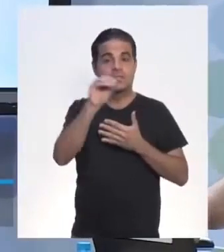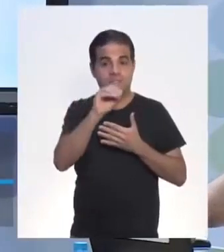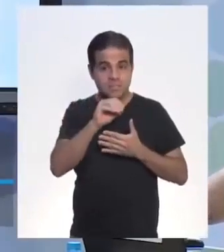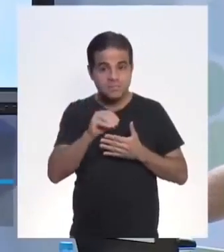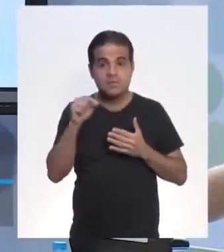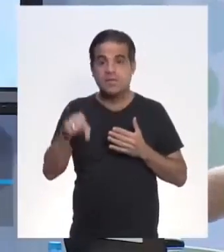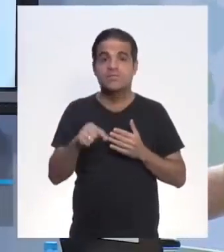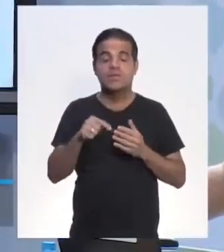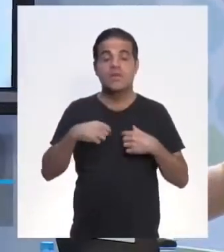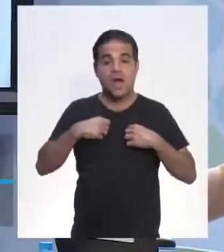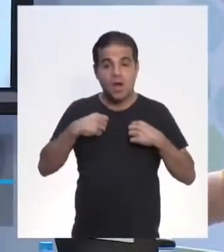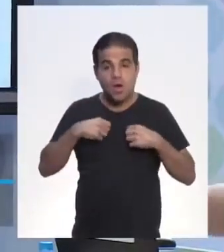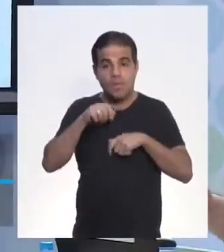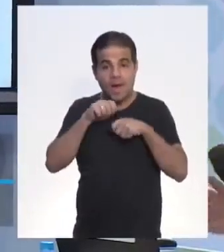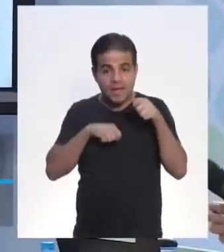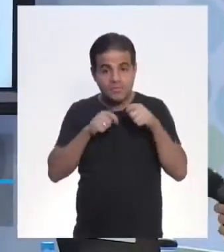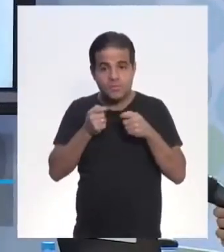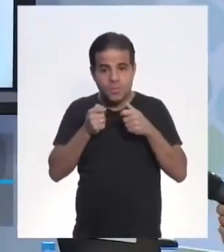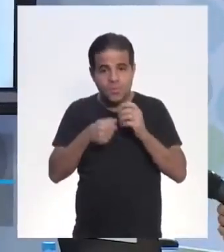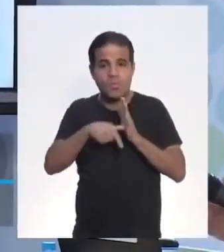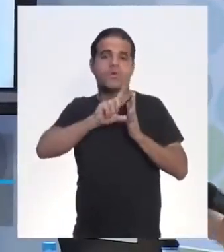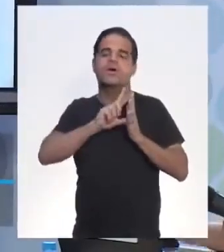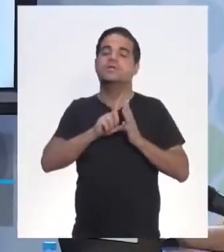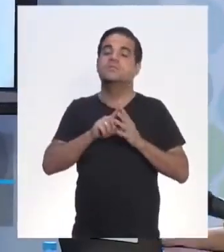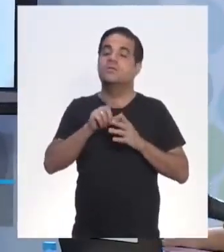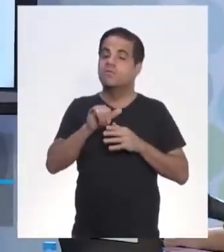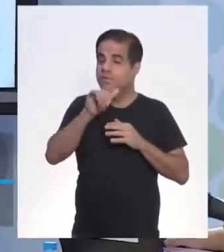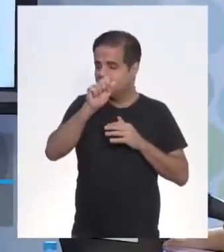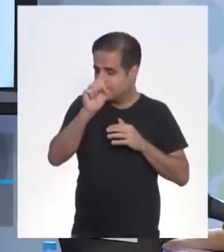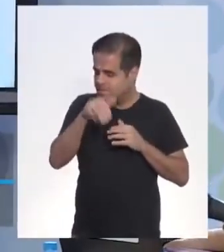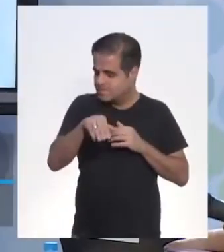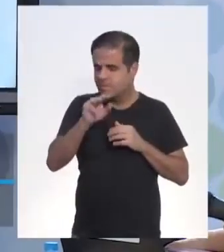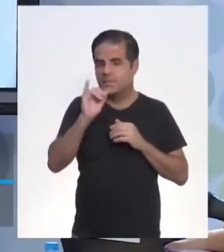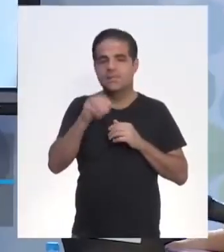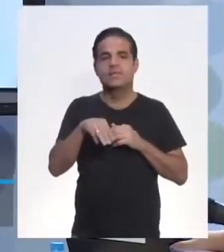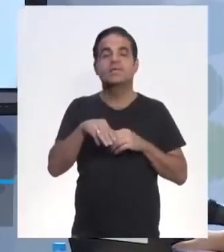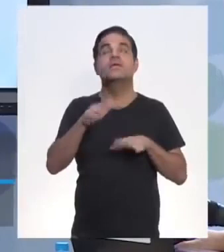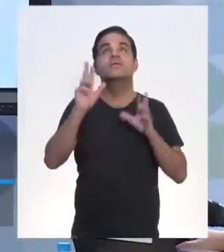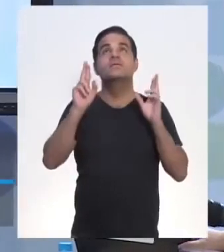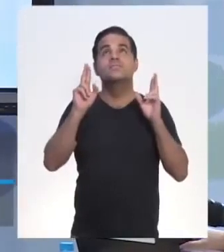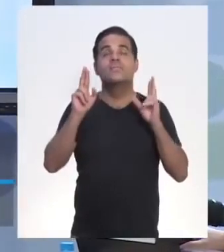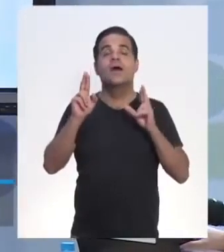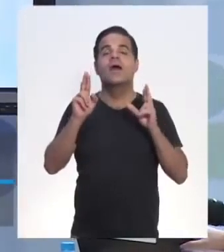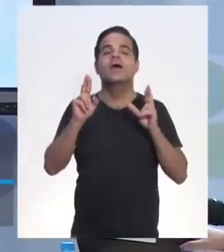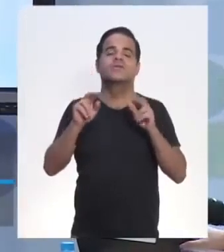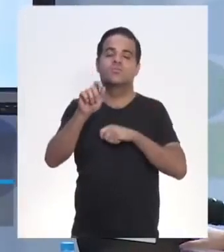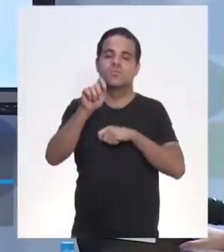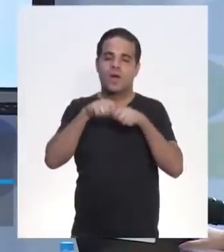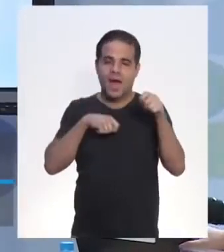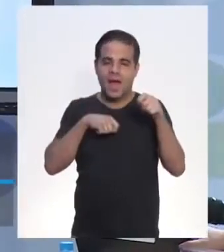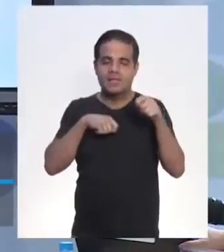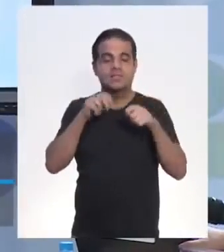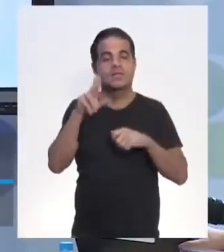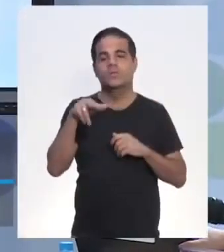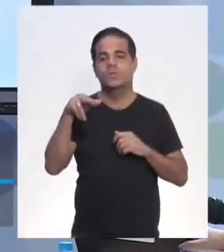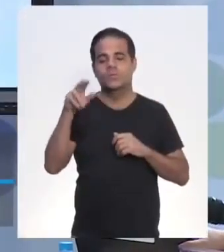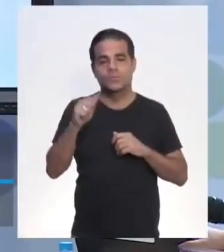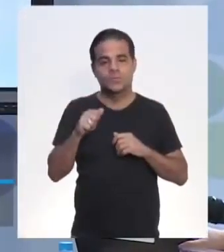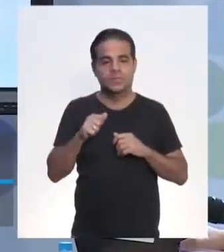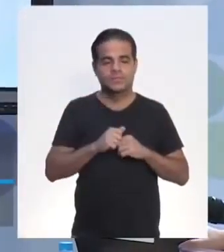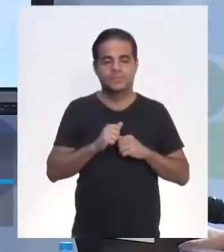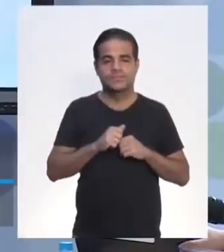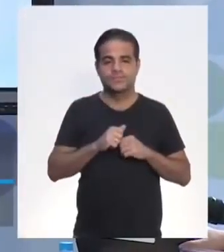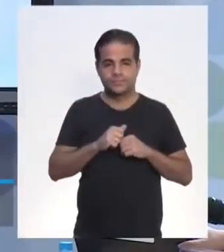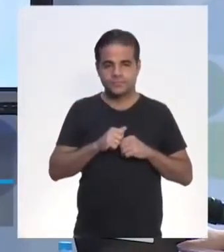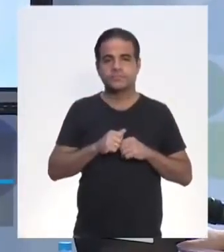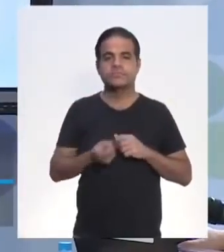roupa tinha rasgado um pouco antes então Yasmin Espero que seja um rasga nunca mas horas você sabe